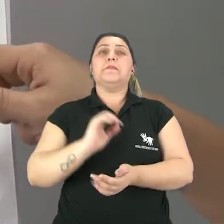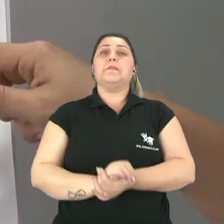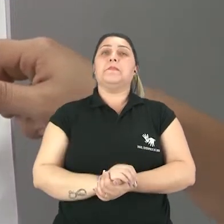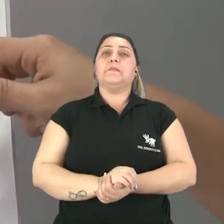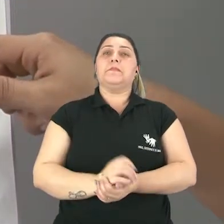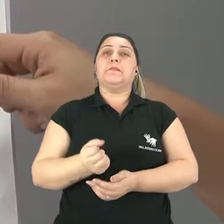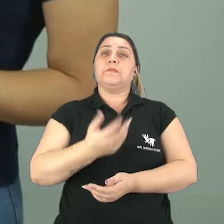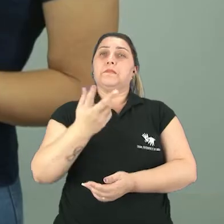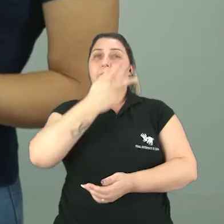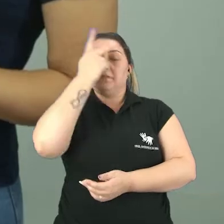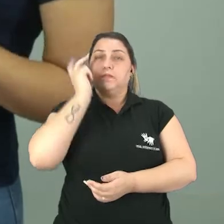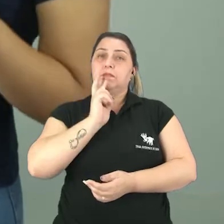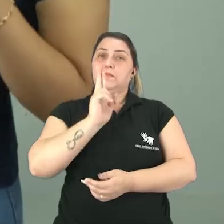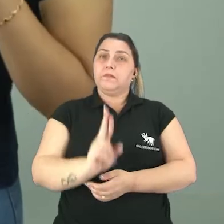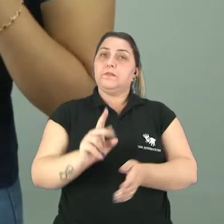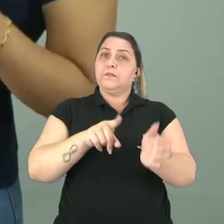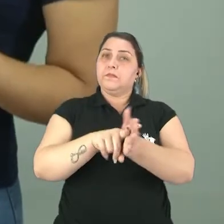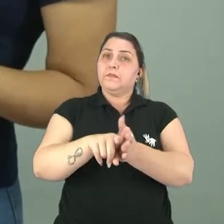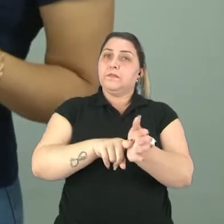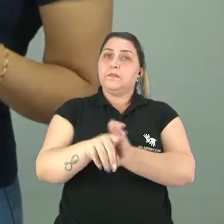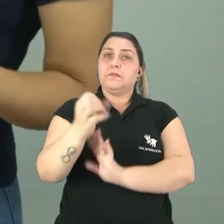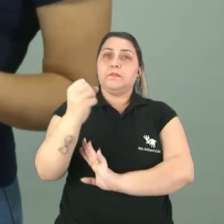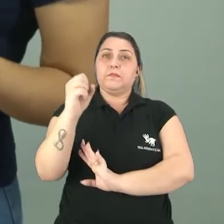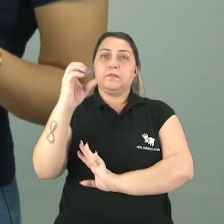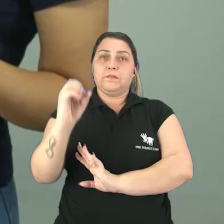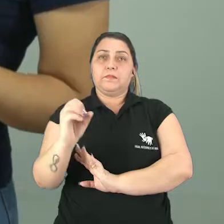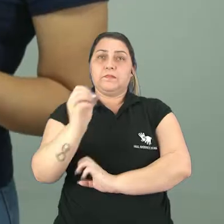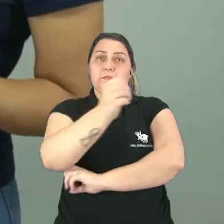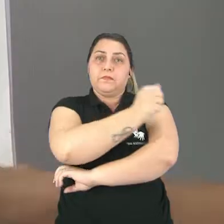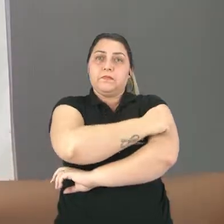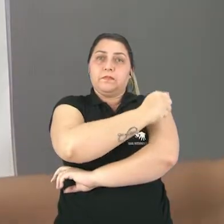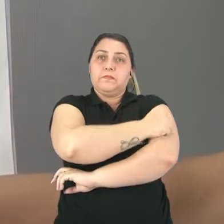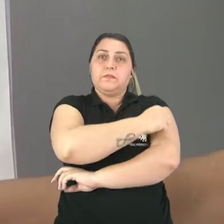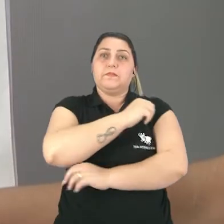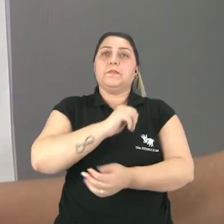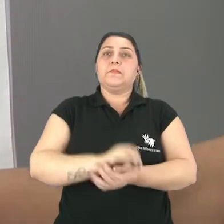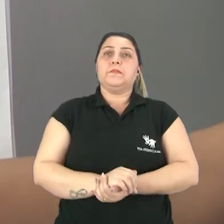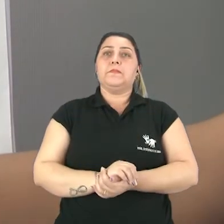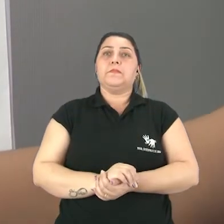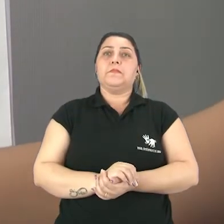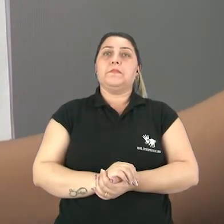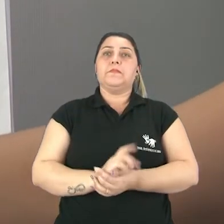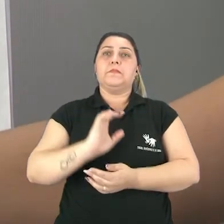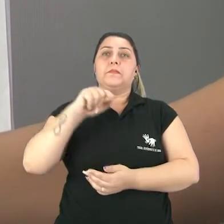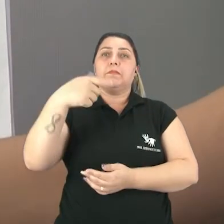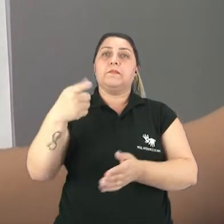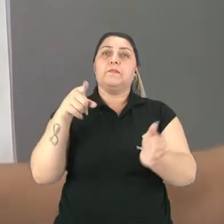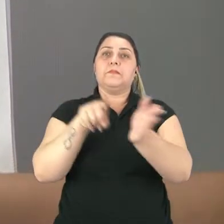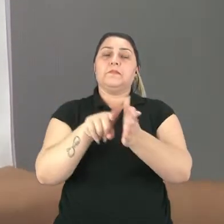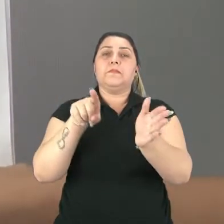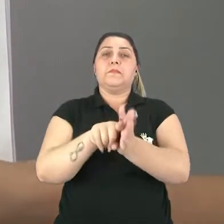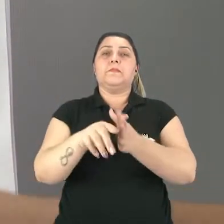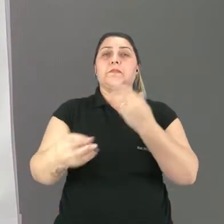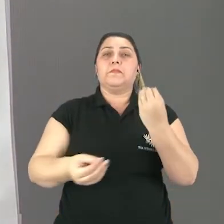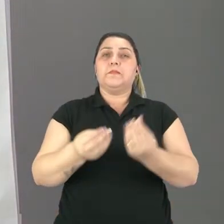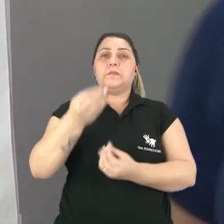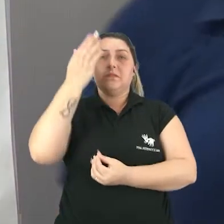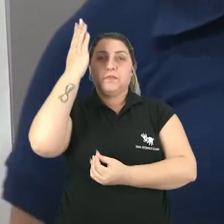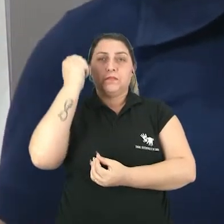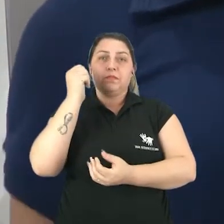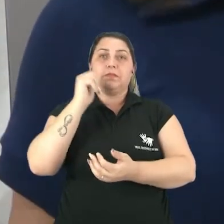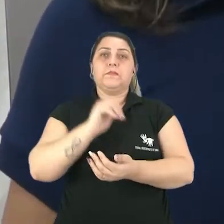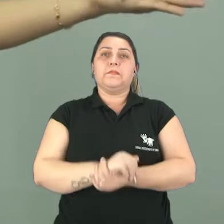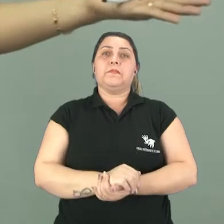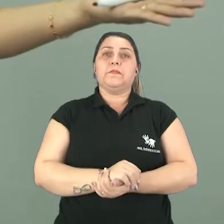Então, quantas pessoas responderam a pesquisa? 80 alunos. Muito bem. Vamos à nossa próxima perguntinha. Como podemos saber